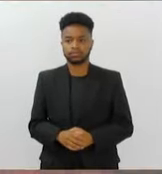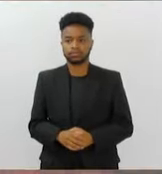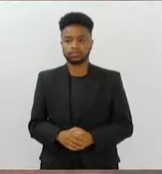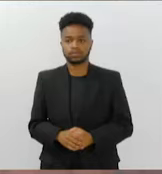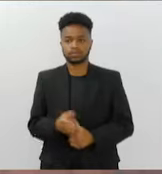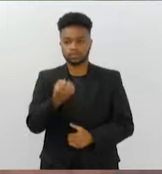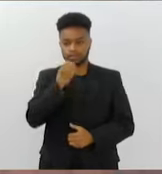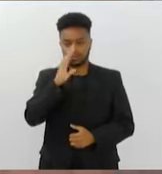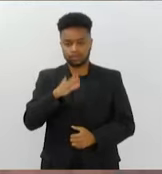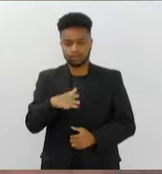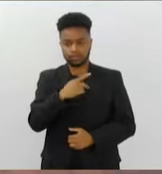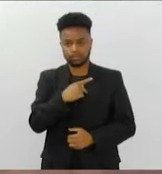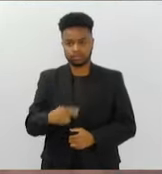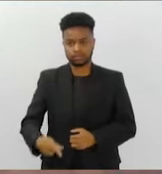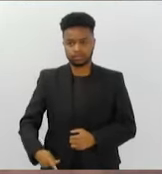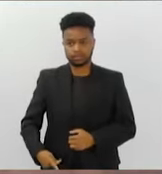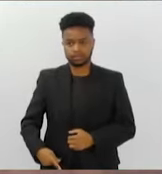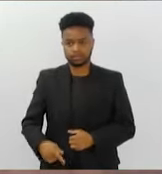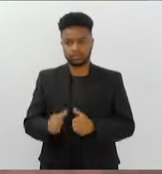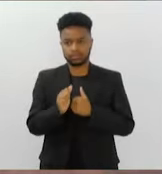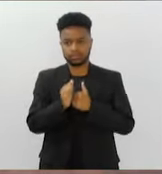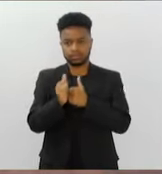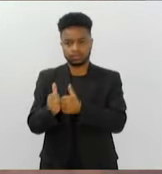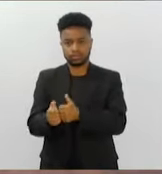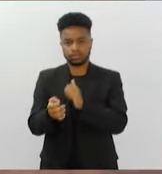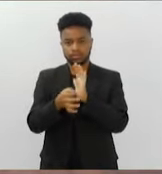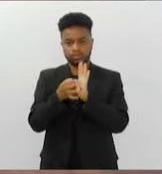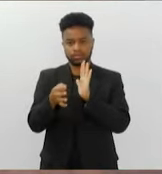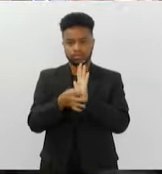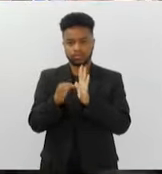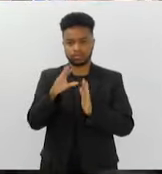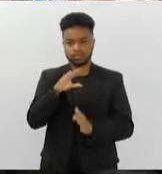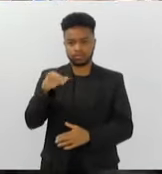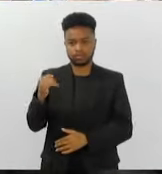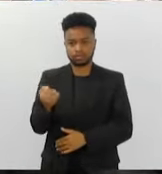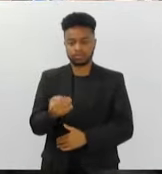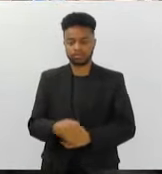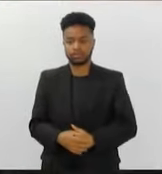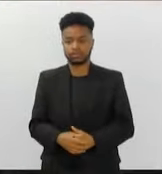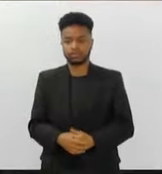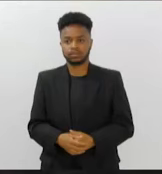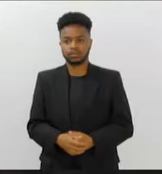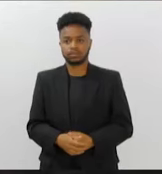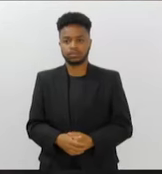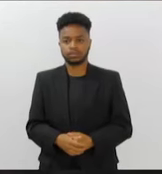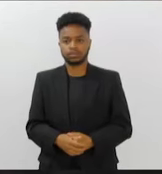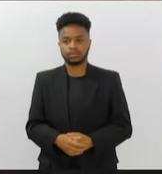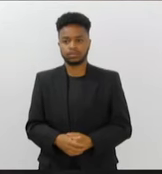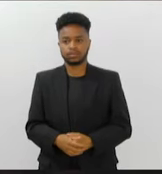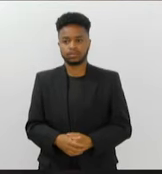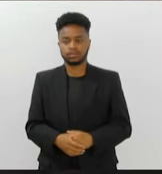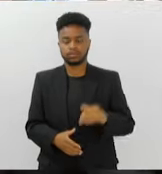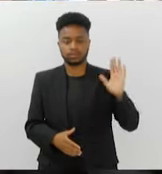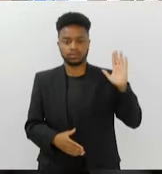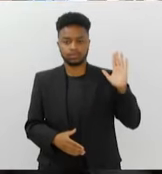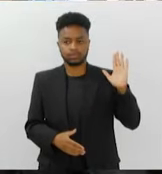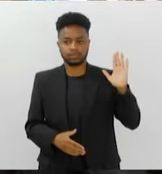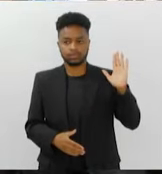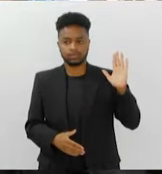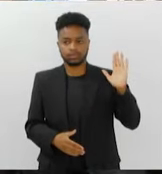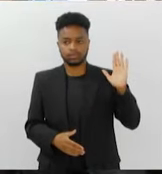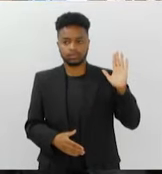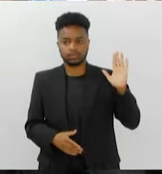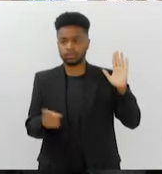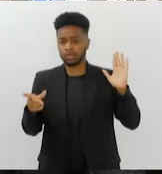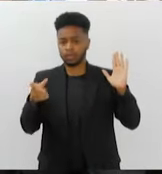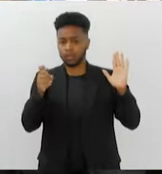Boa tarde, presidente. Acompanho o parecer da CCJ. Muito obrigado. Pela Comissão presidente, de Orçamento... Presidente, o senhor não observou que